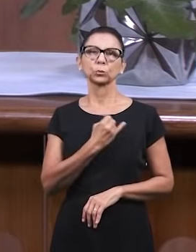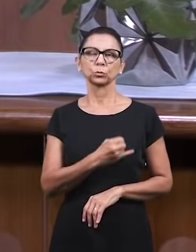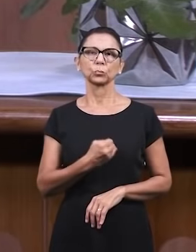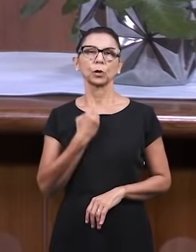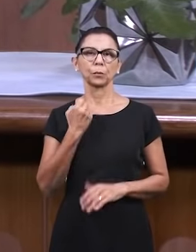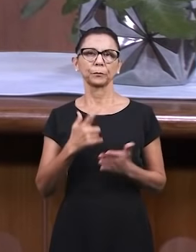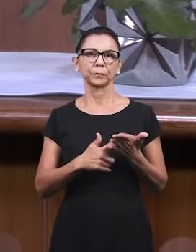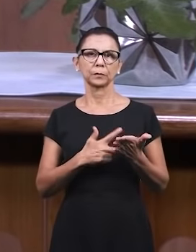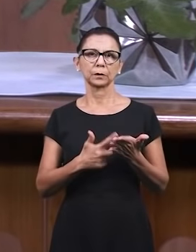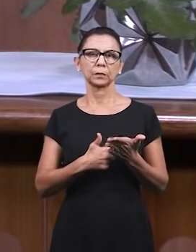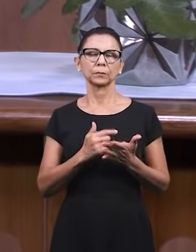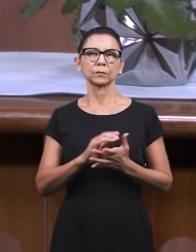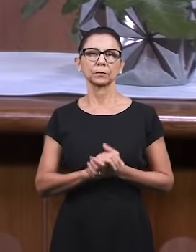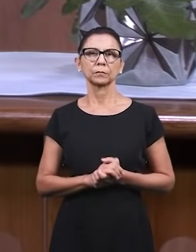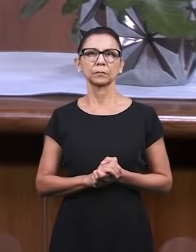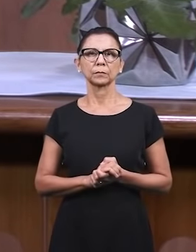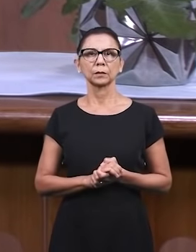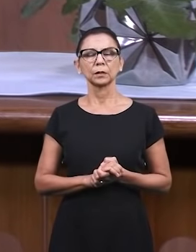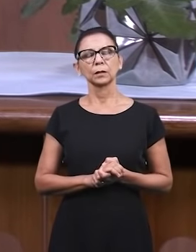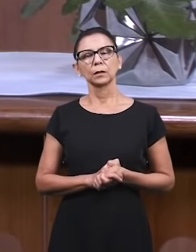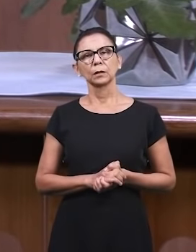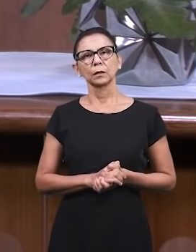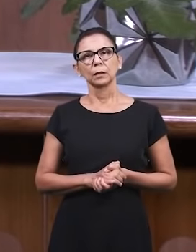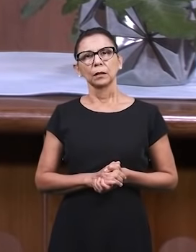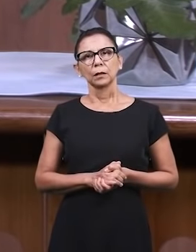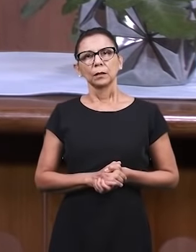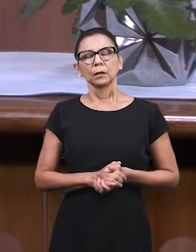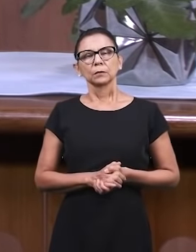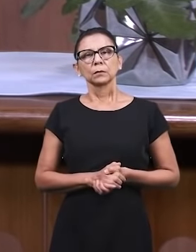Evangelho de João, é o quarto evangelho,